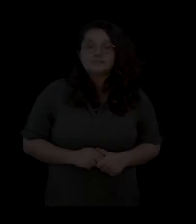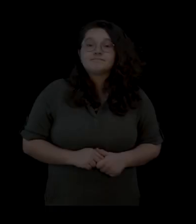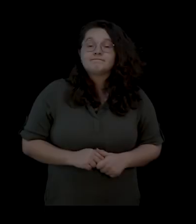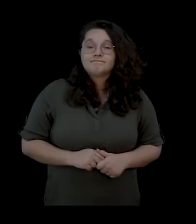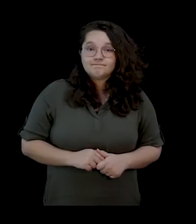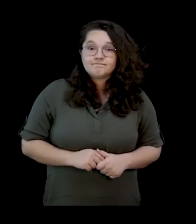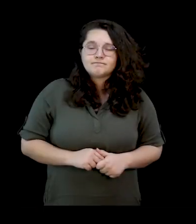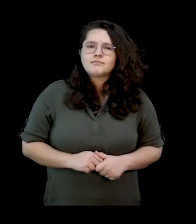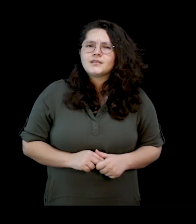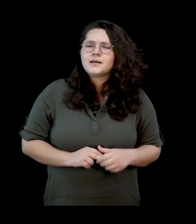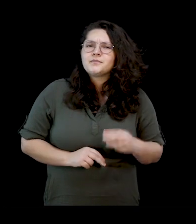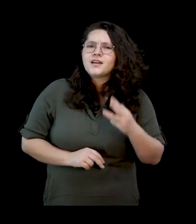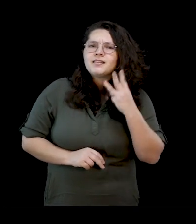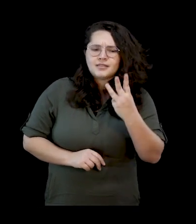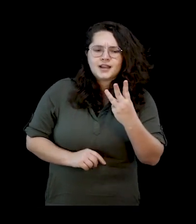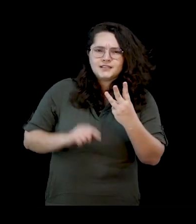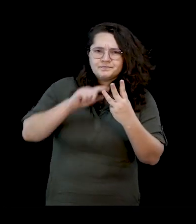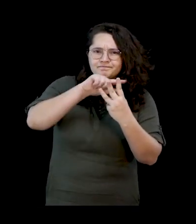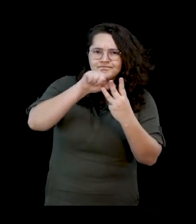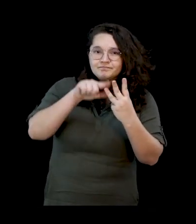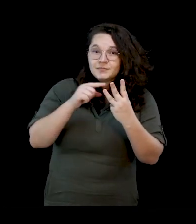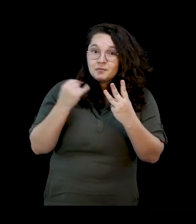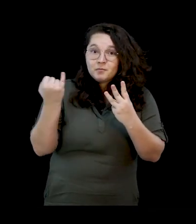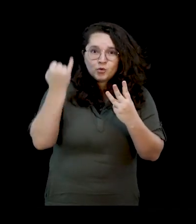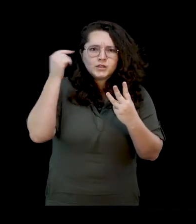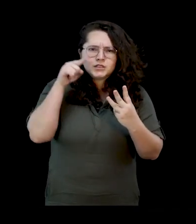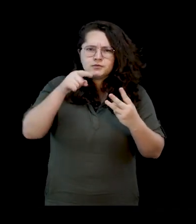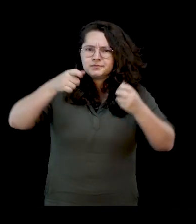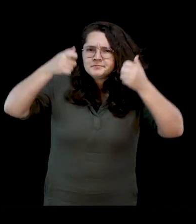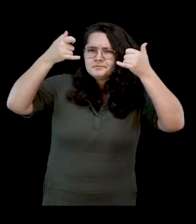três pontos da sua intervenção, Manuel,